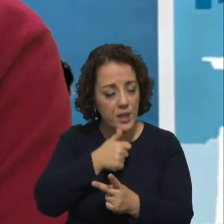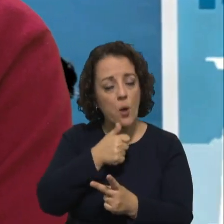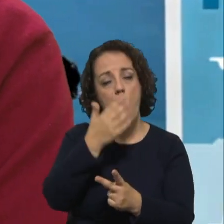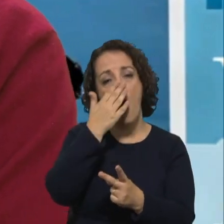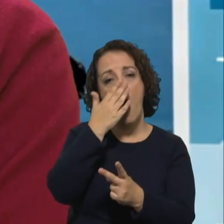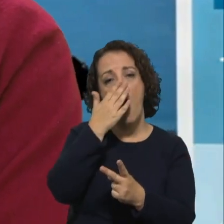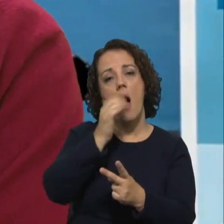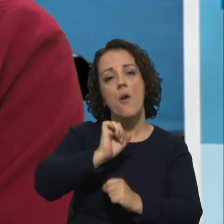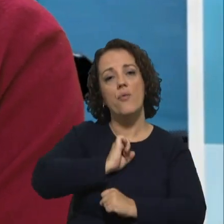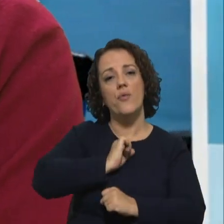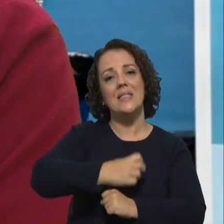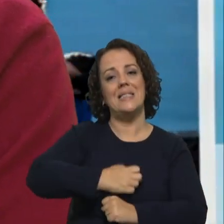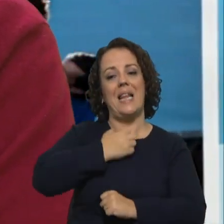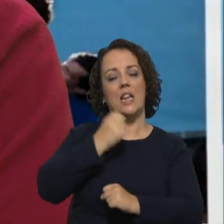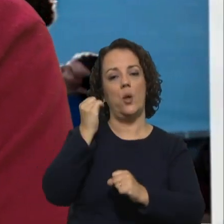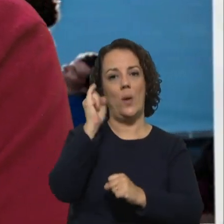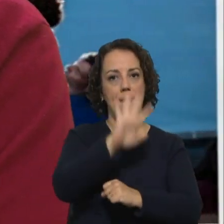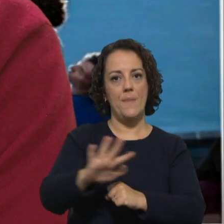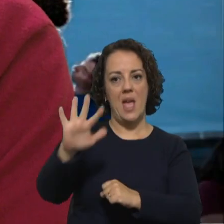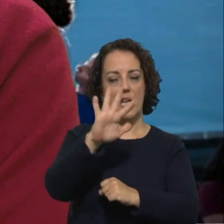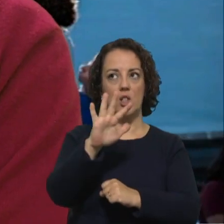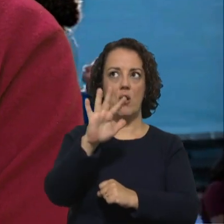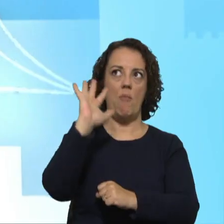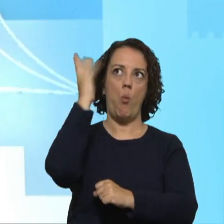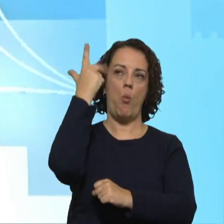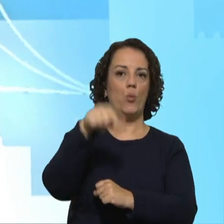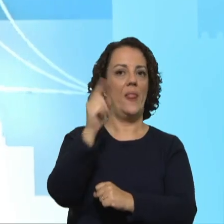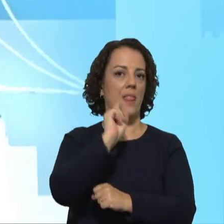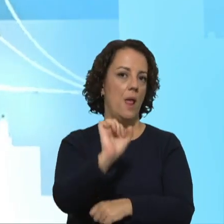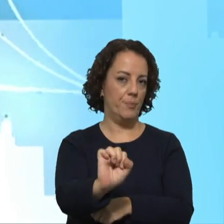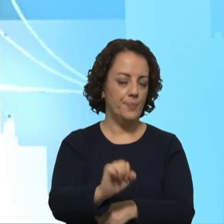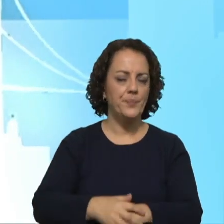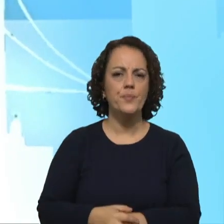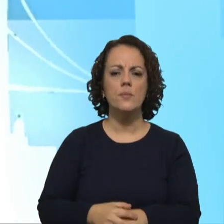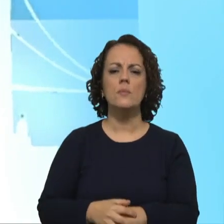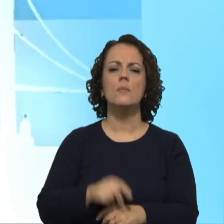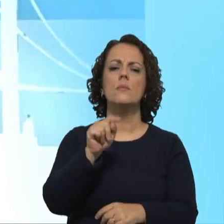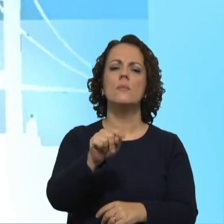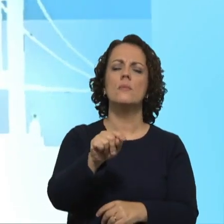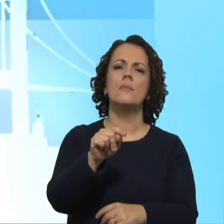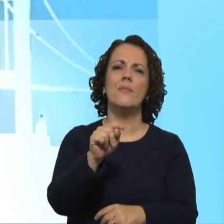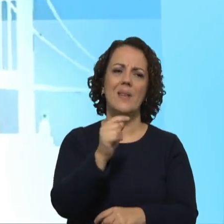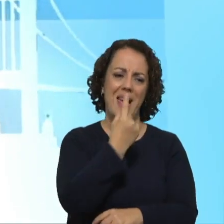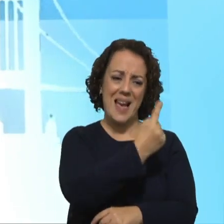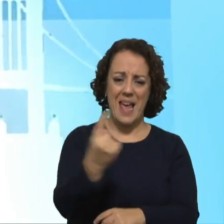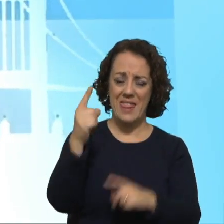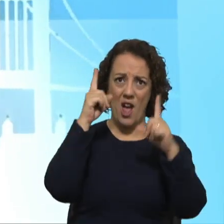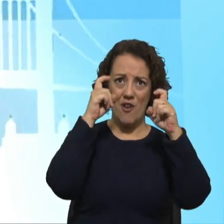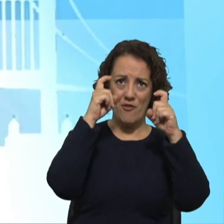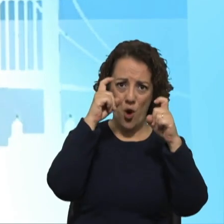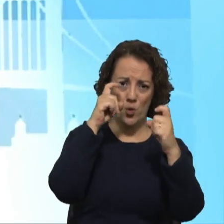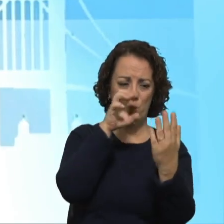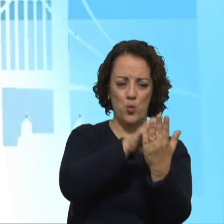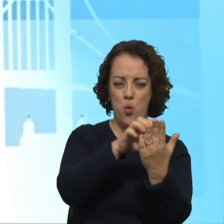das minhas imagens, aquilo que aconteceu ali naquele dia. E com estas imagens, com cada uma destas imagens, cada pessoa que a vir